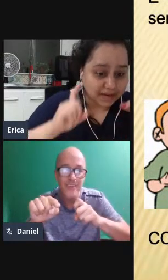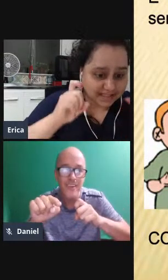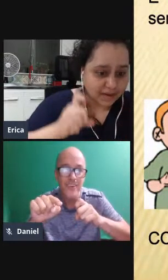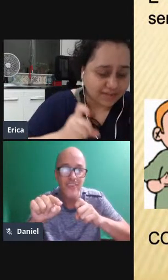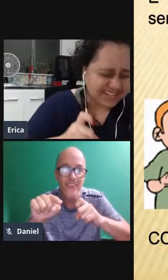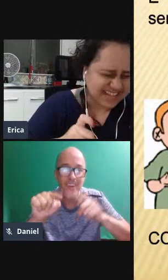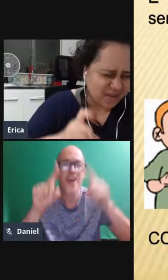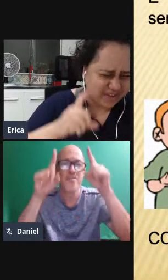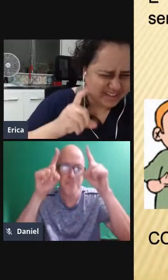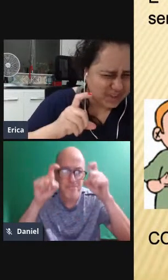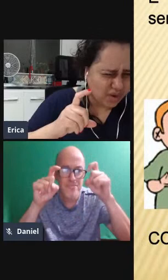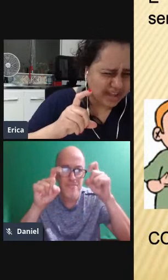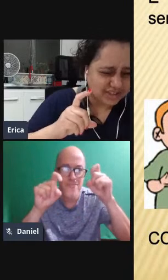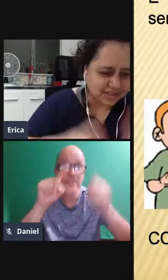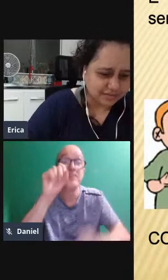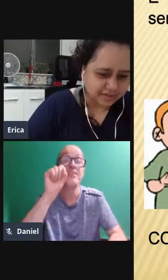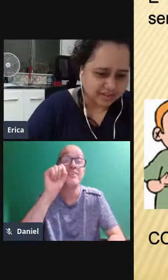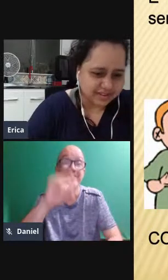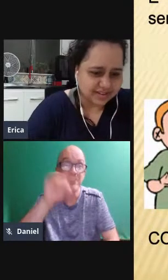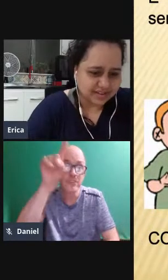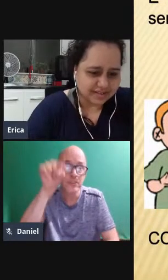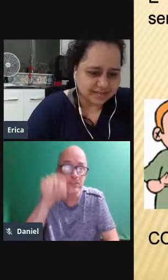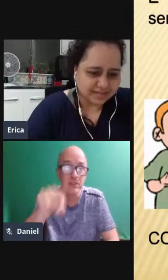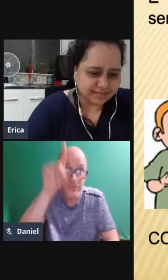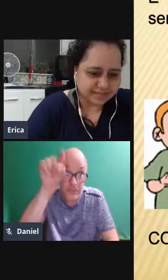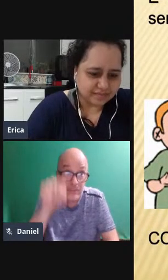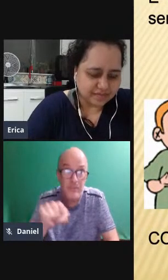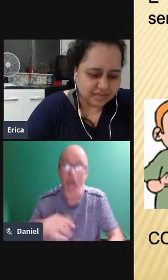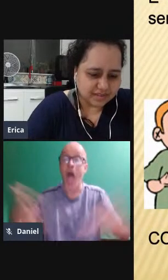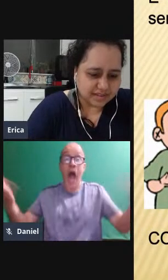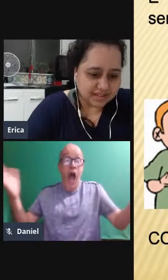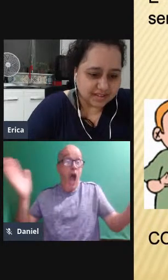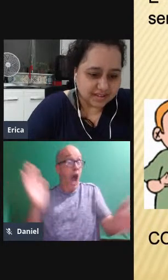haja expressão facial interrogativa.